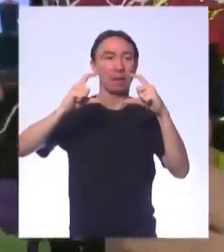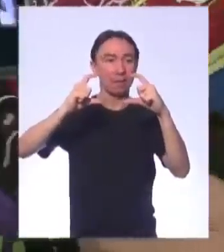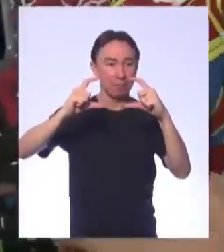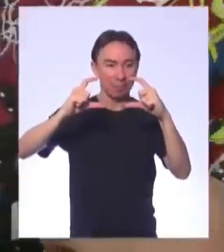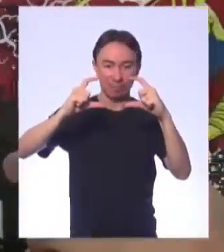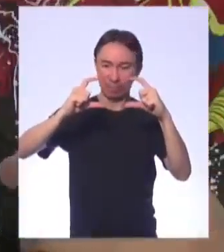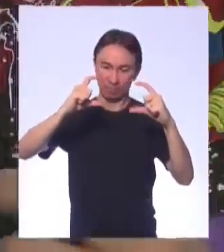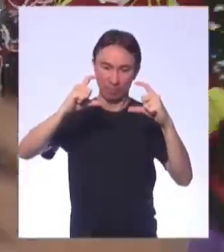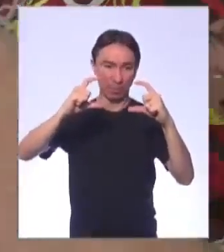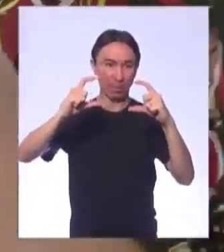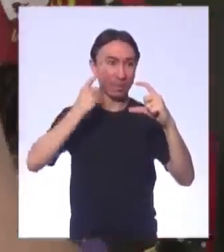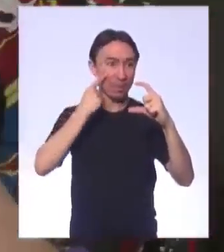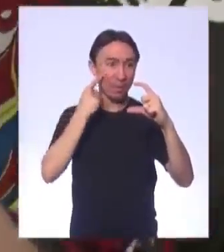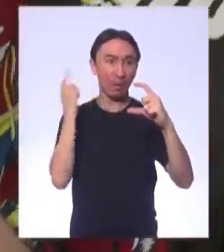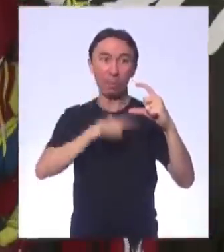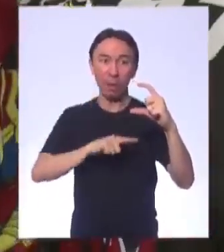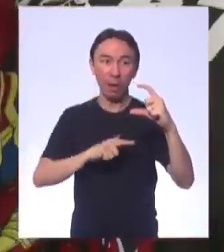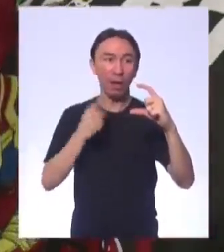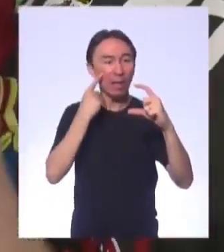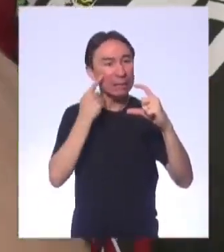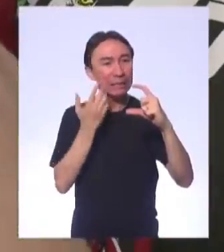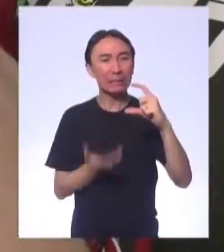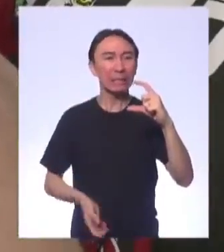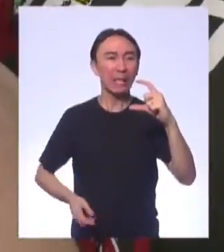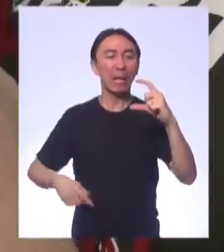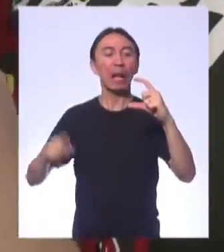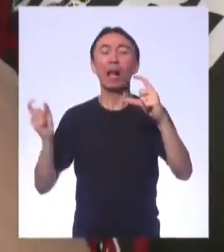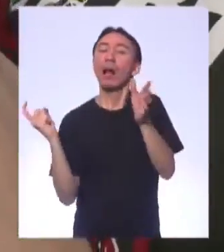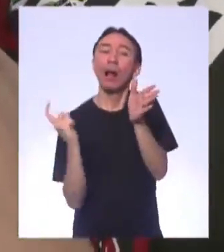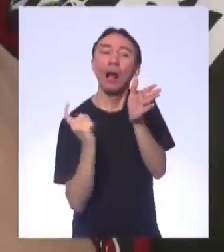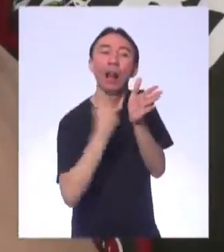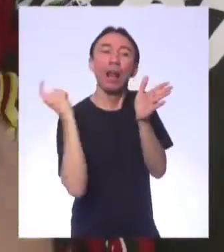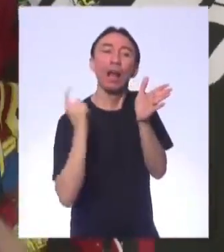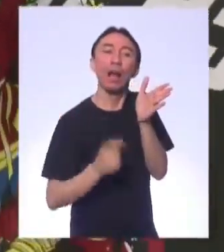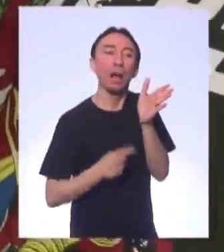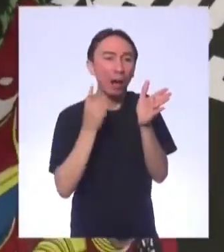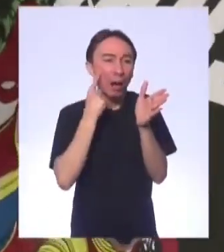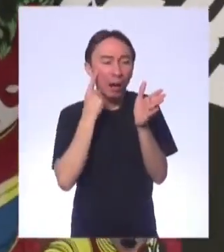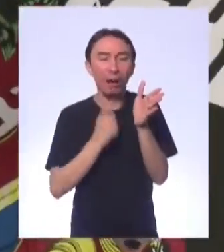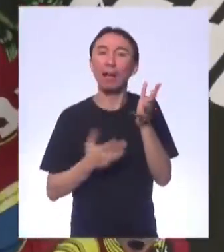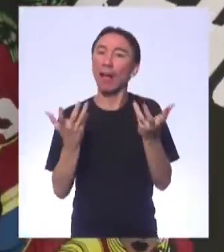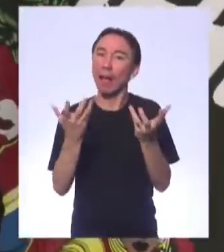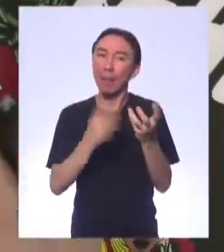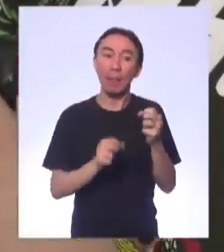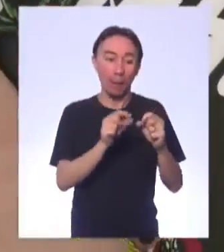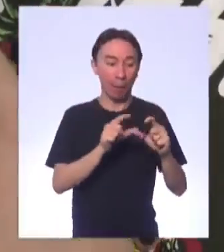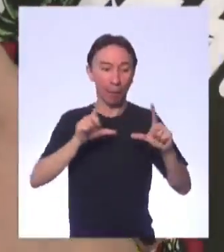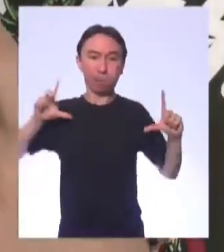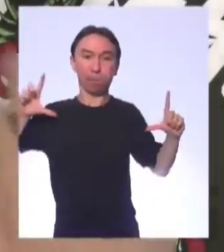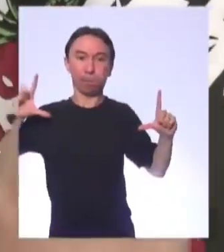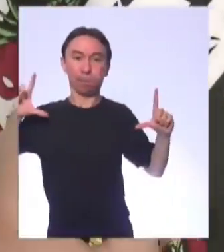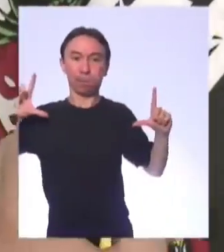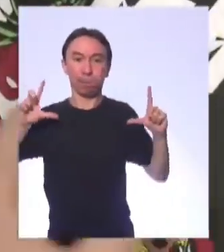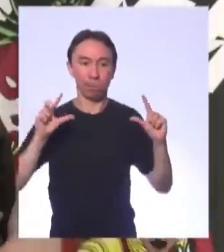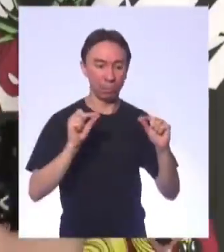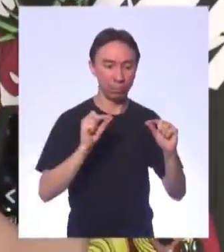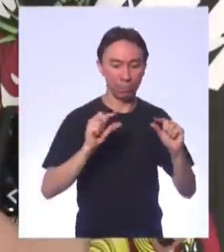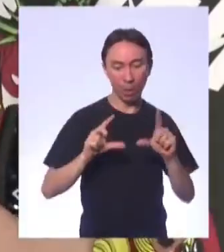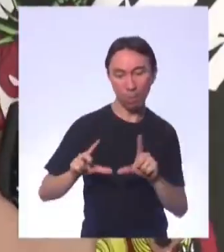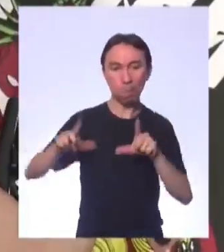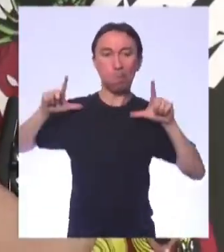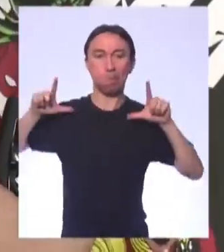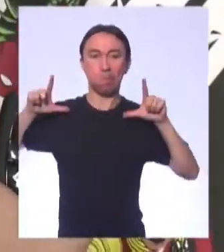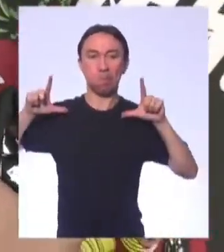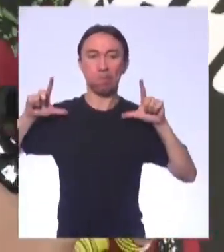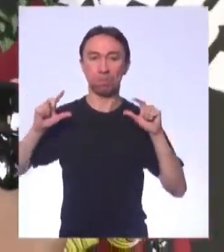vocês coloquem até lá na horizontal aí só só clicar na telinha então o presente eu quero esse aqui maior ó clicar na tela aí ele volta ele